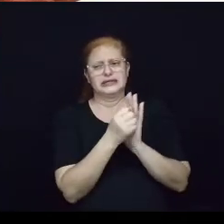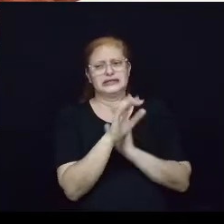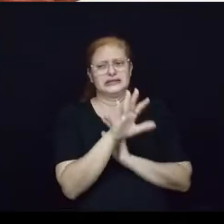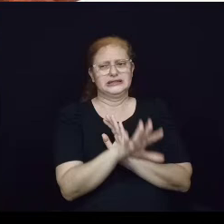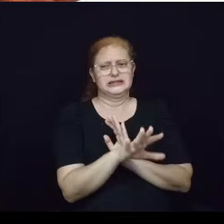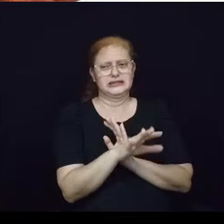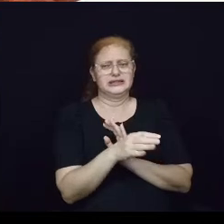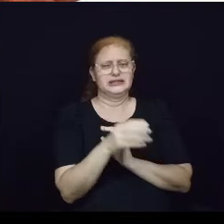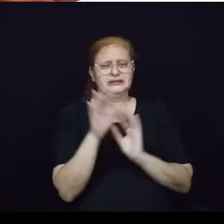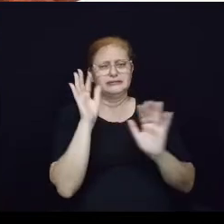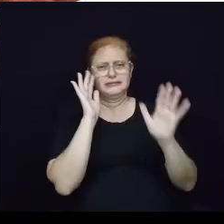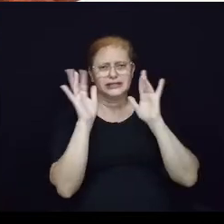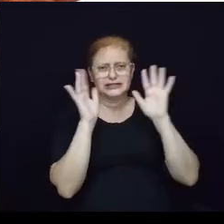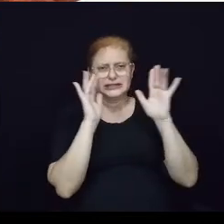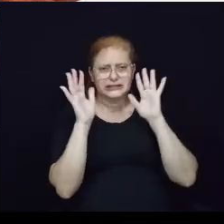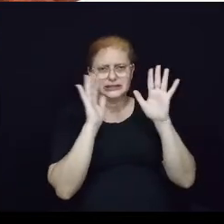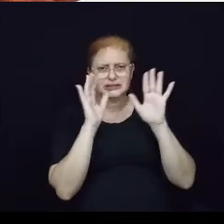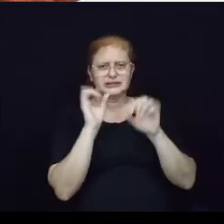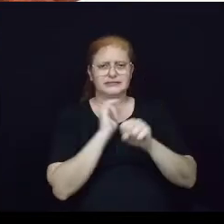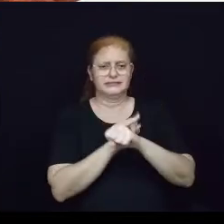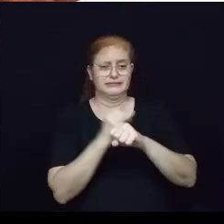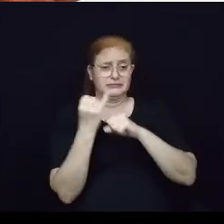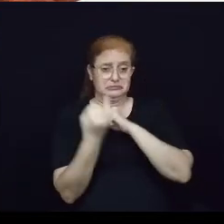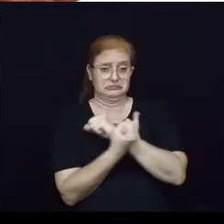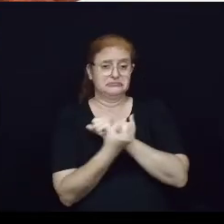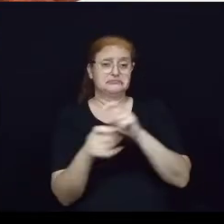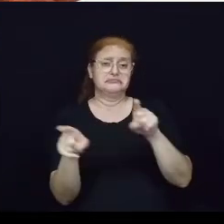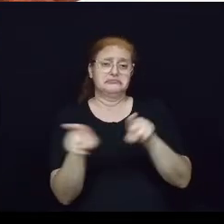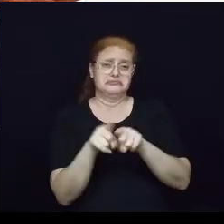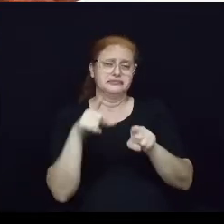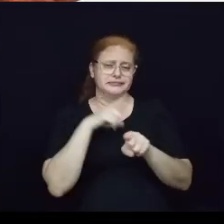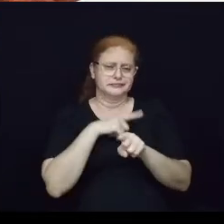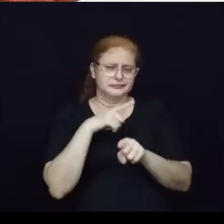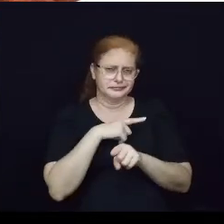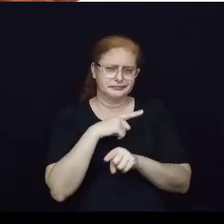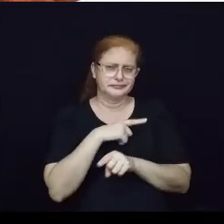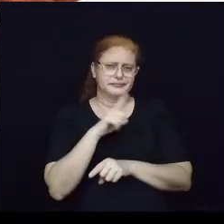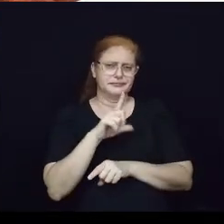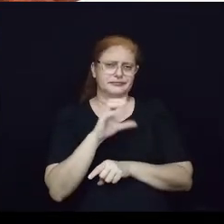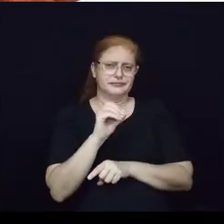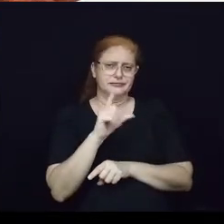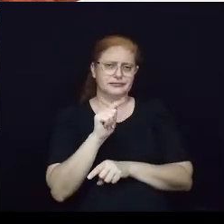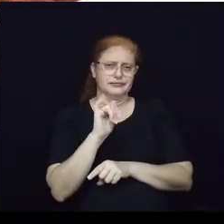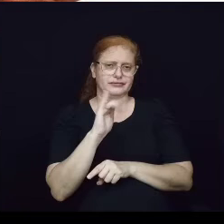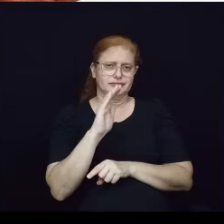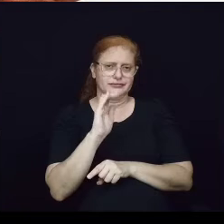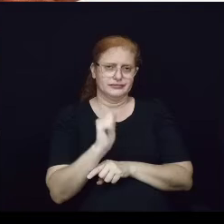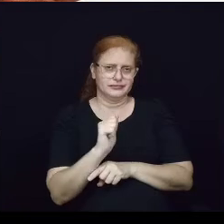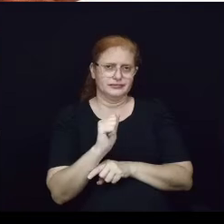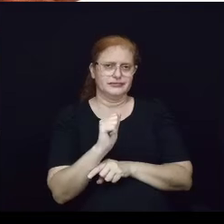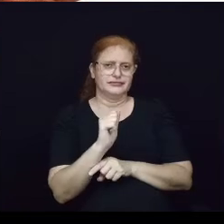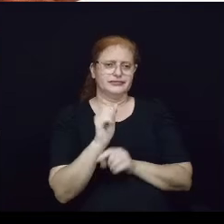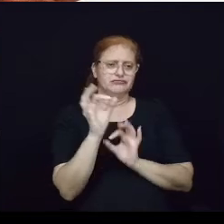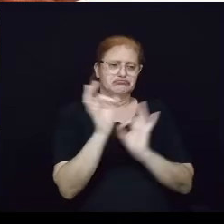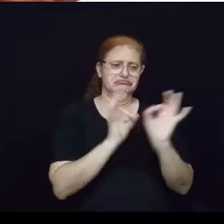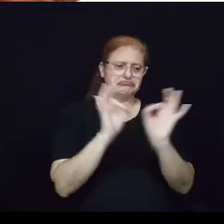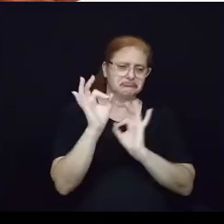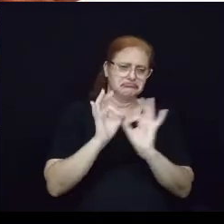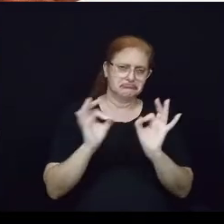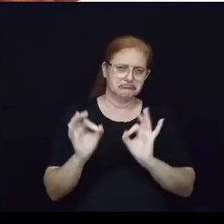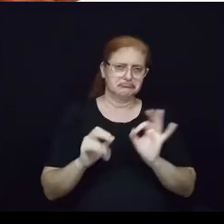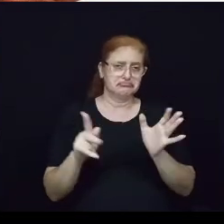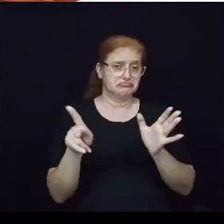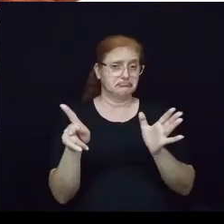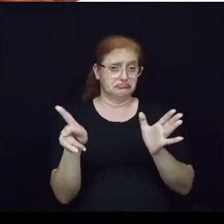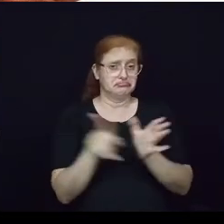sabe? Eu imagino que o arquipélago também tem uma lógica, né, de distribuição das partes dele.